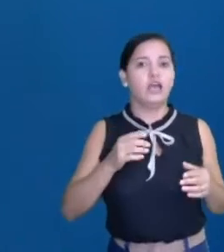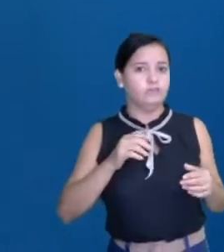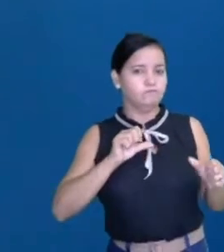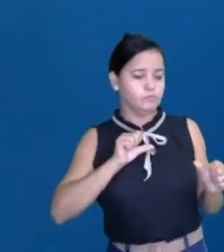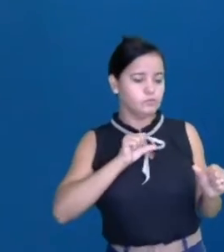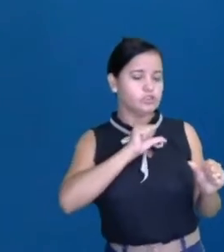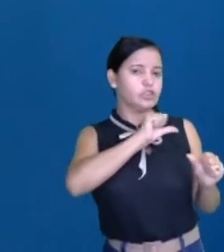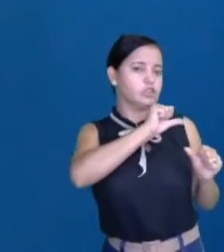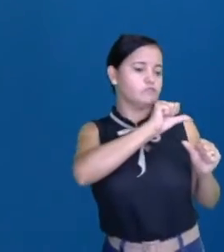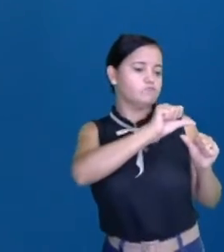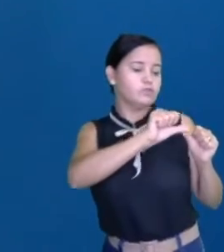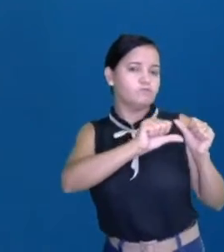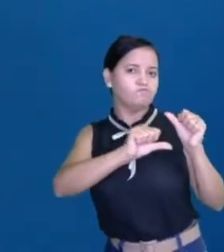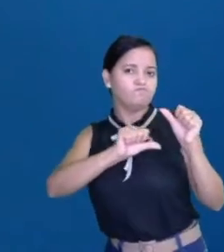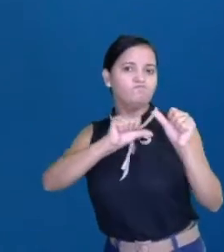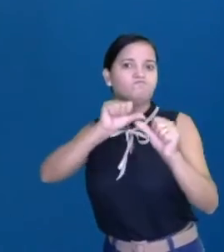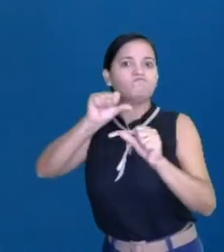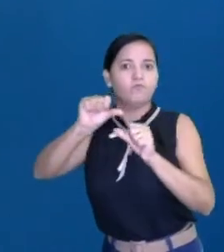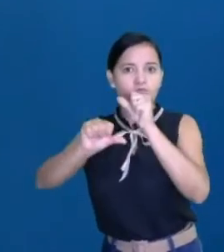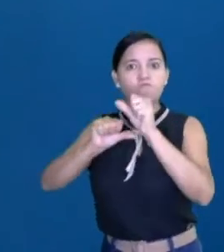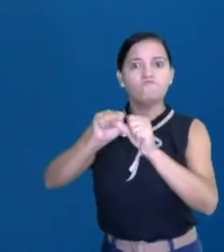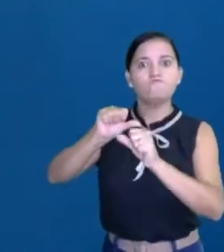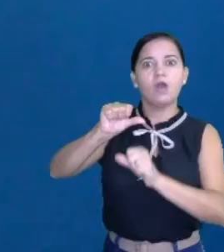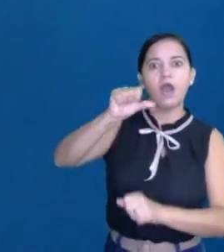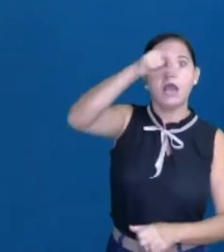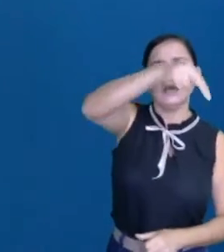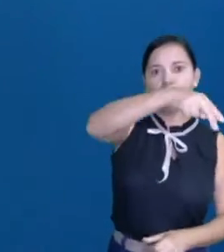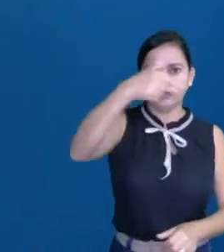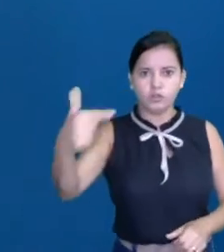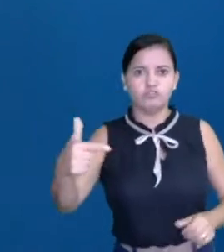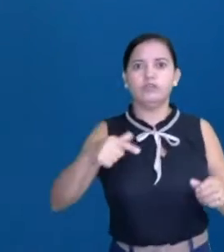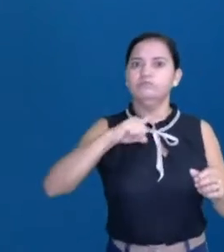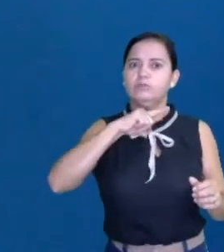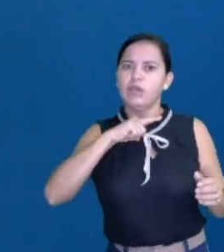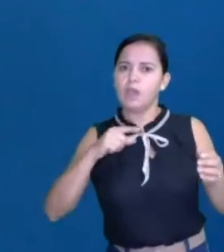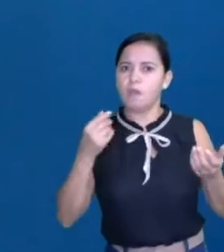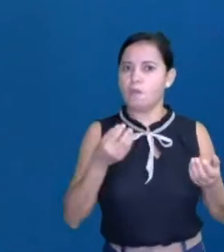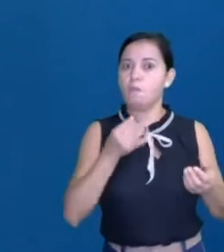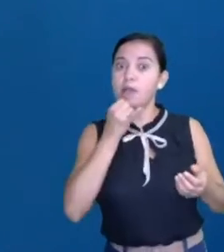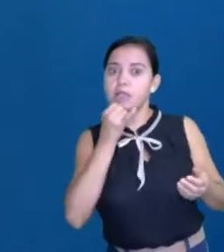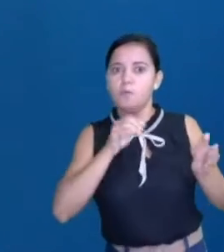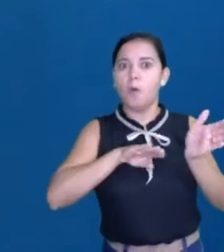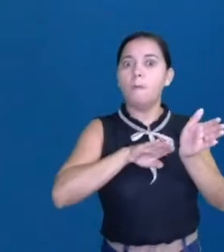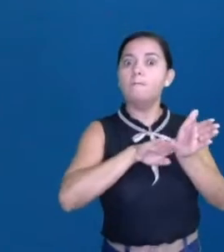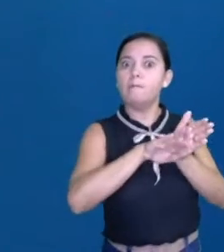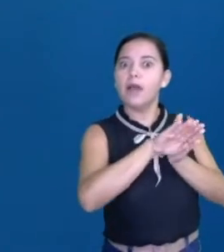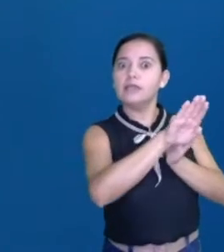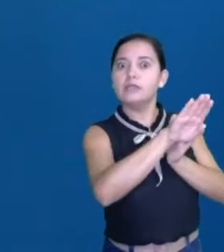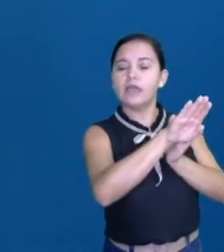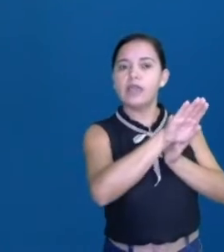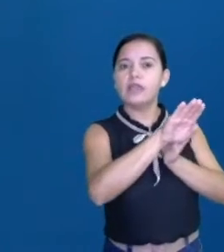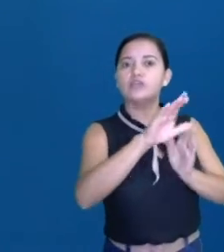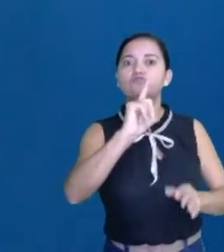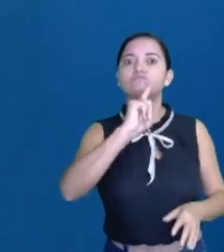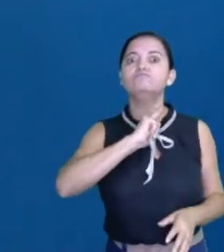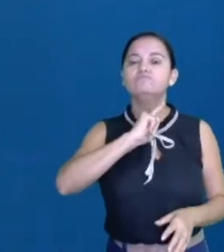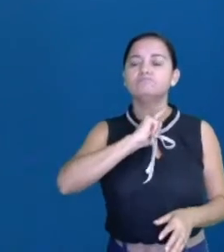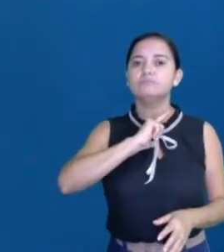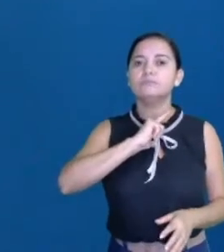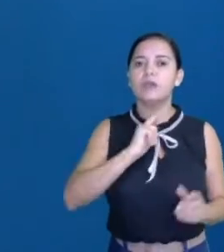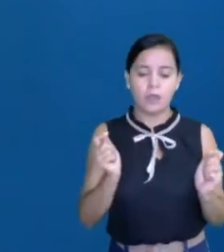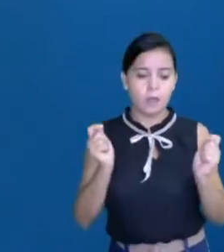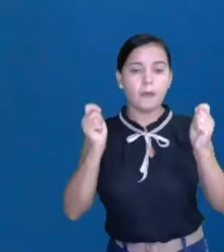ciclo do nitrogênio. Então, você vai... Alguns organismos, como bactérias essas que ela tem a capacidade de pegar